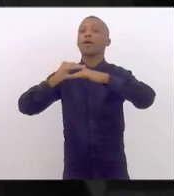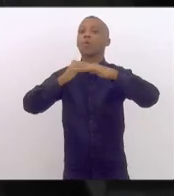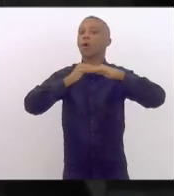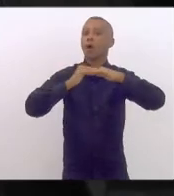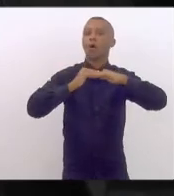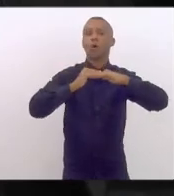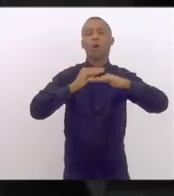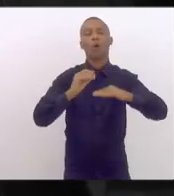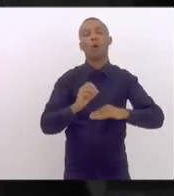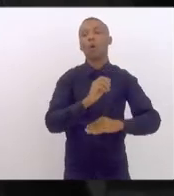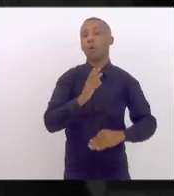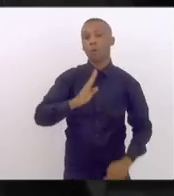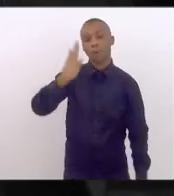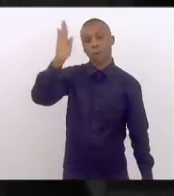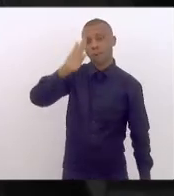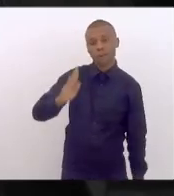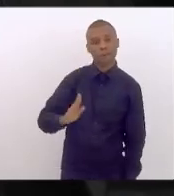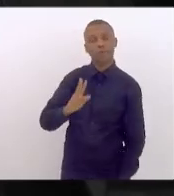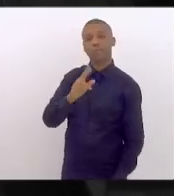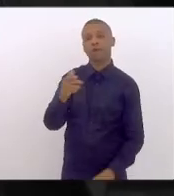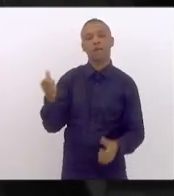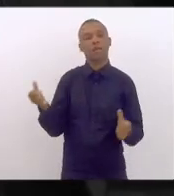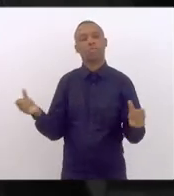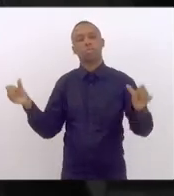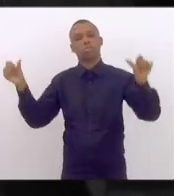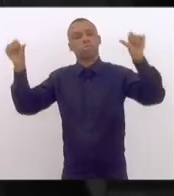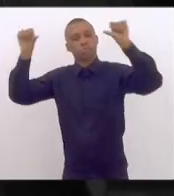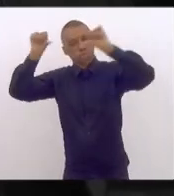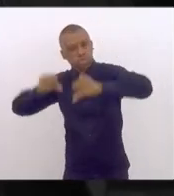ou o Brasil vai descambar